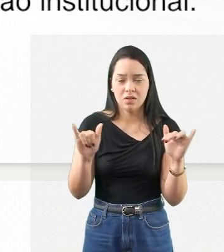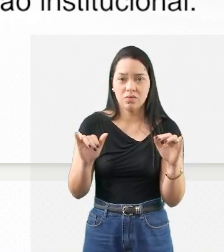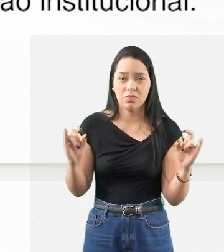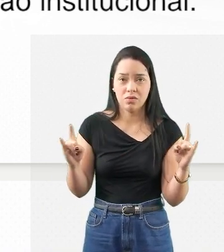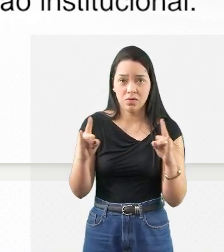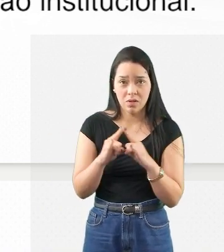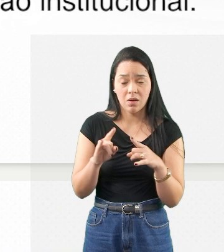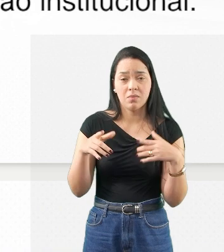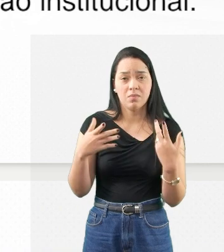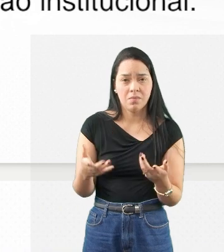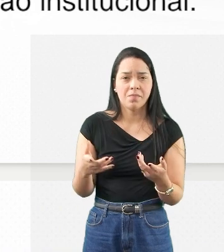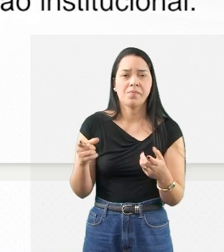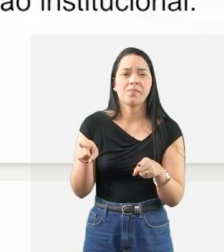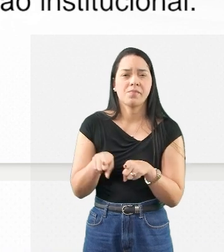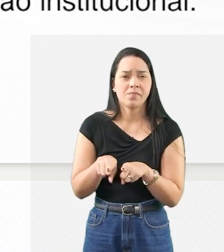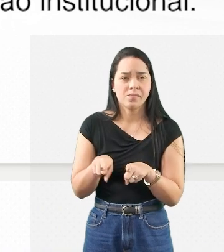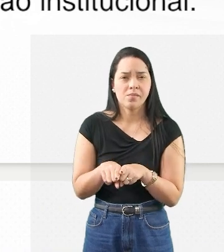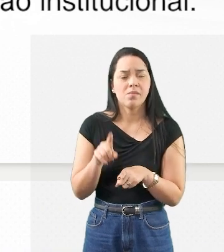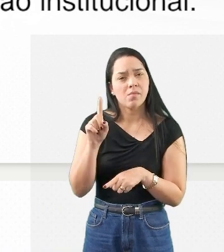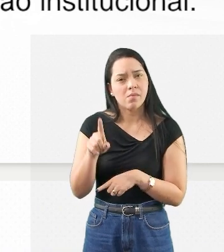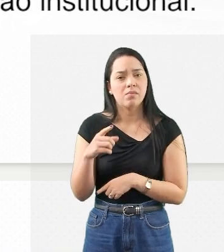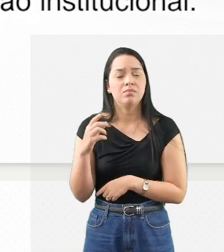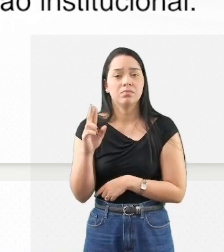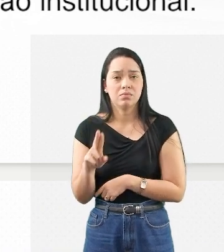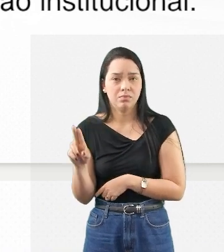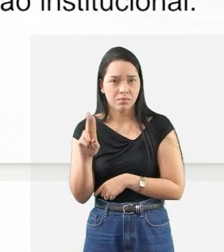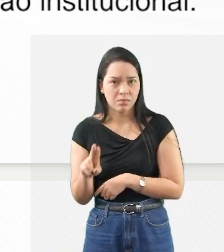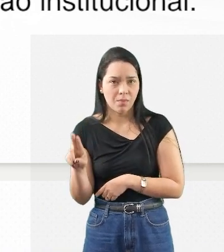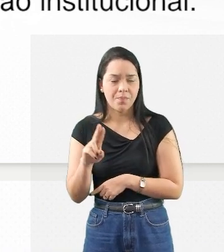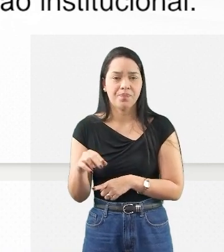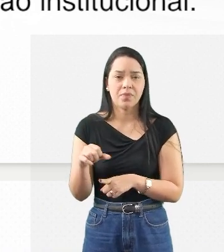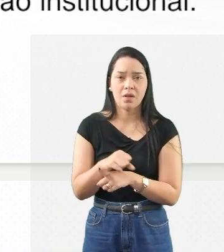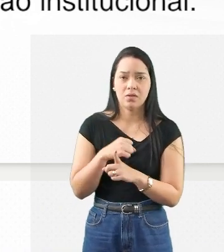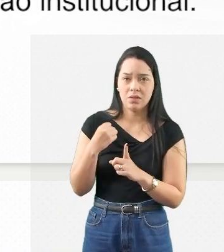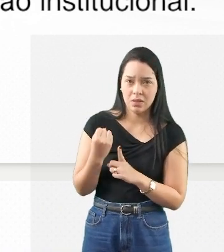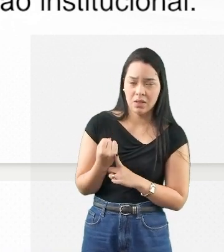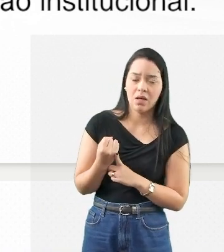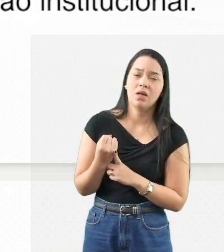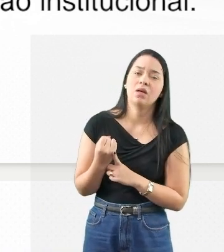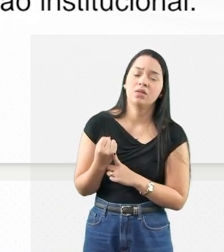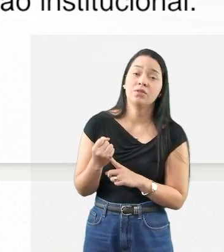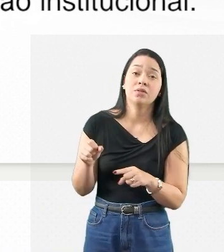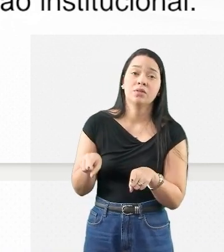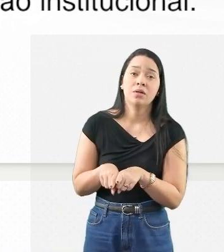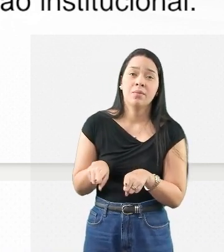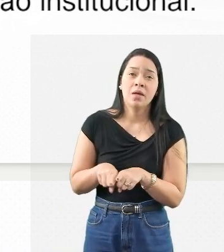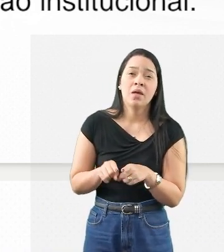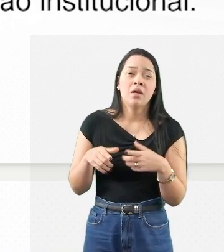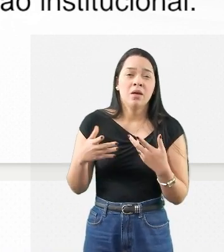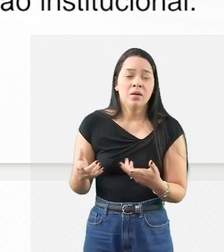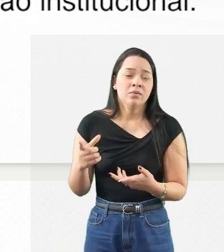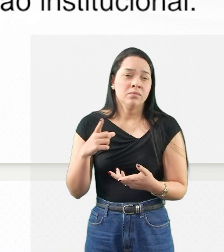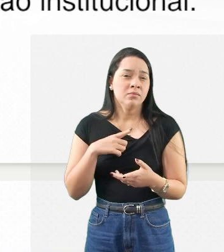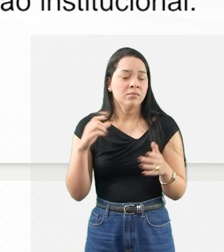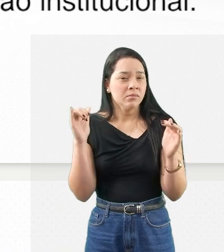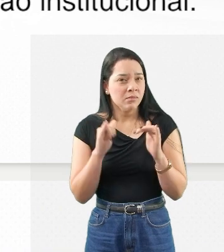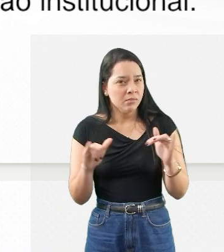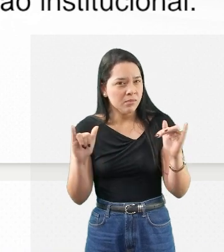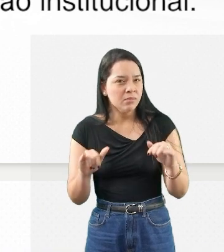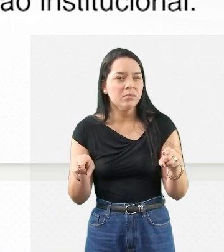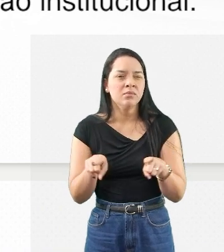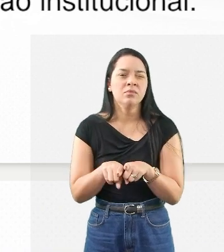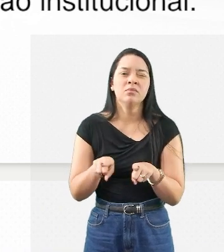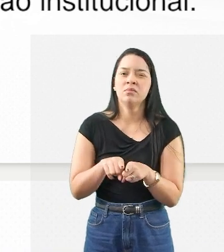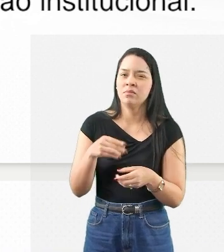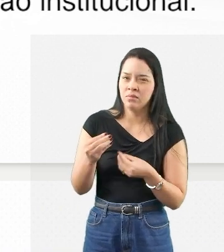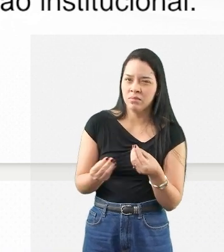institucional. Então, é um gênero textual que é muito utilizado na sociedade, é um gênero que repassa informação e a forma